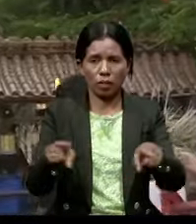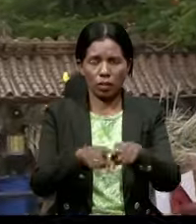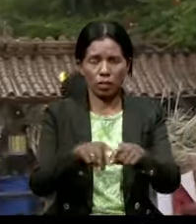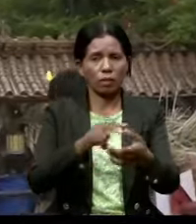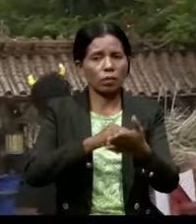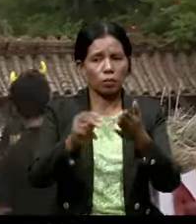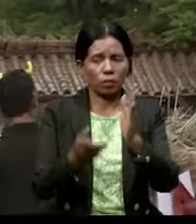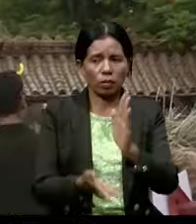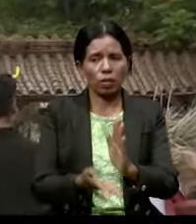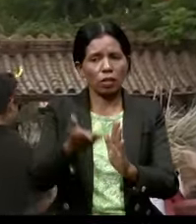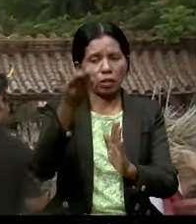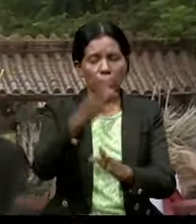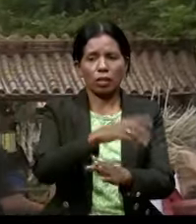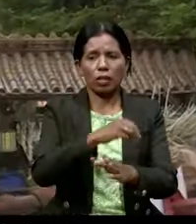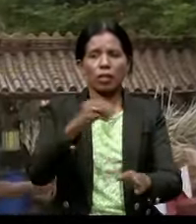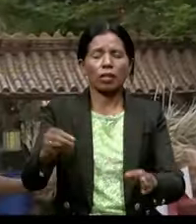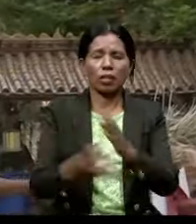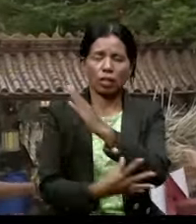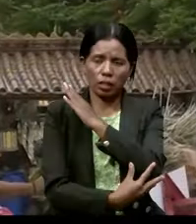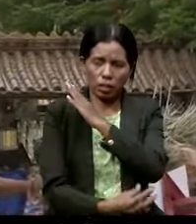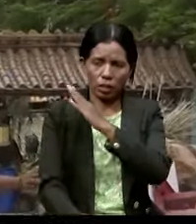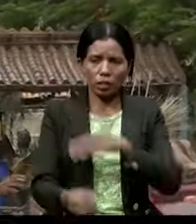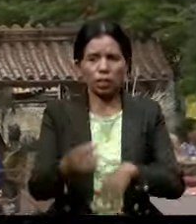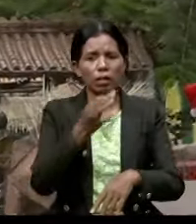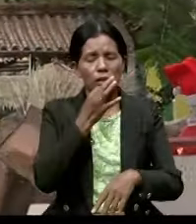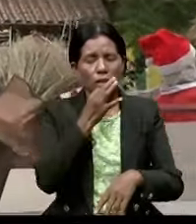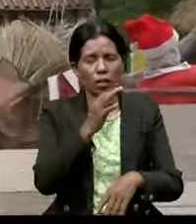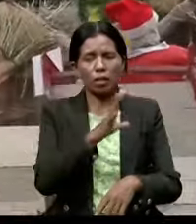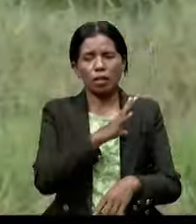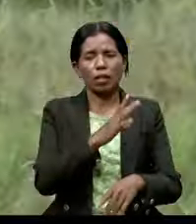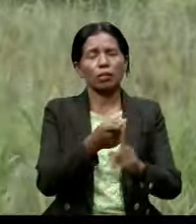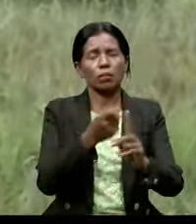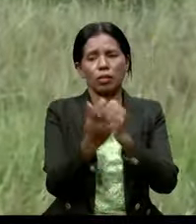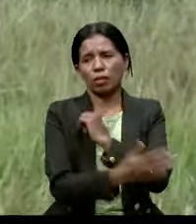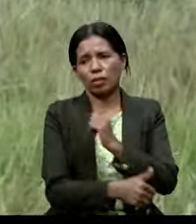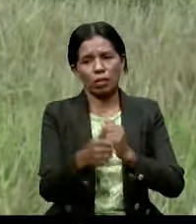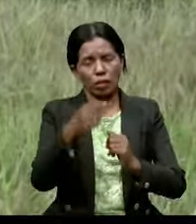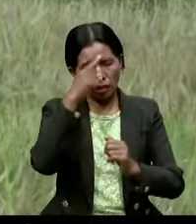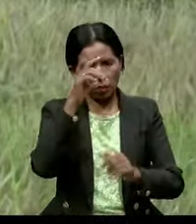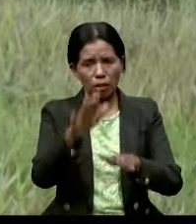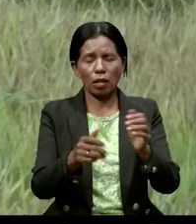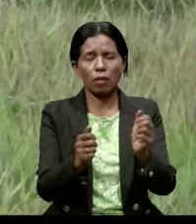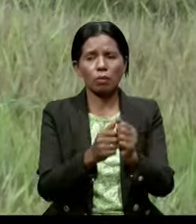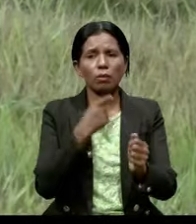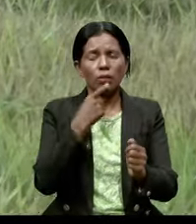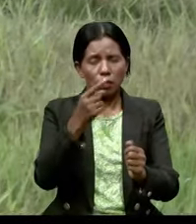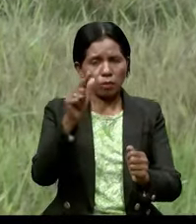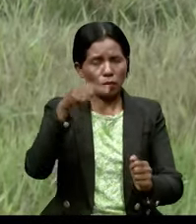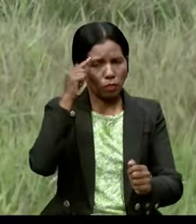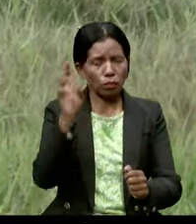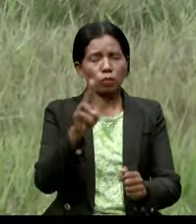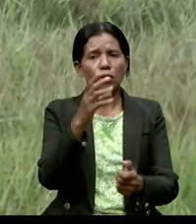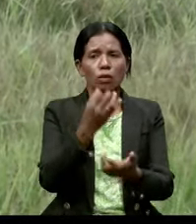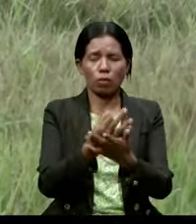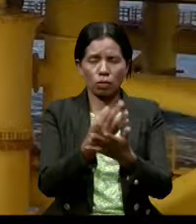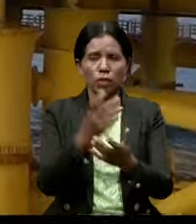as, malnutrição, pobreza, no hahan nebese dependência o sirailor. Tambane la homutuk suzere ba governo atu usa osan